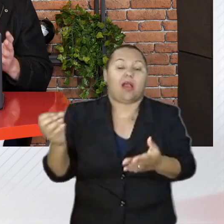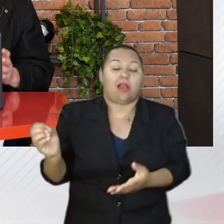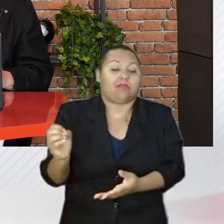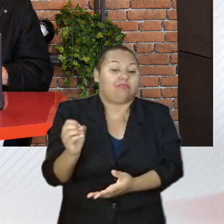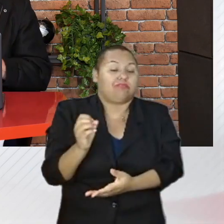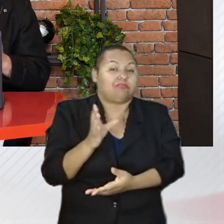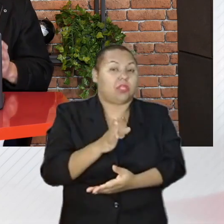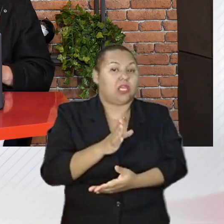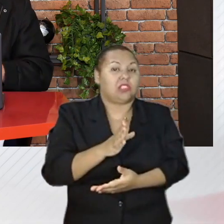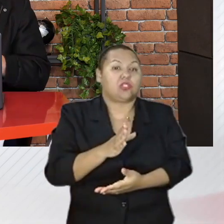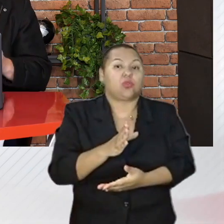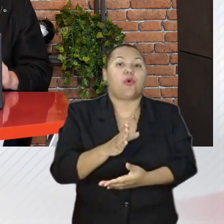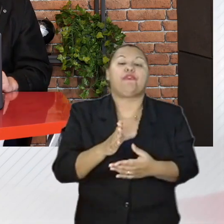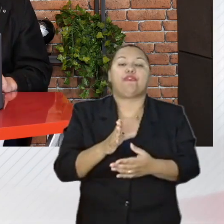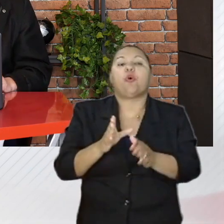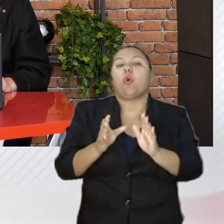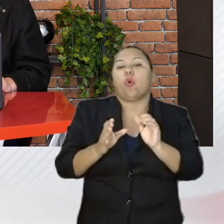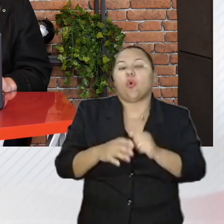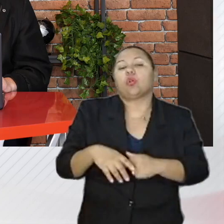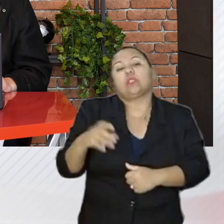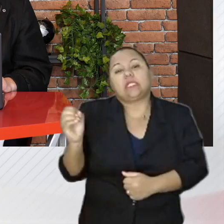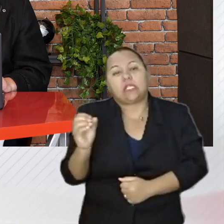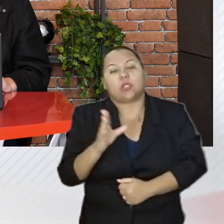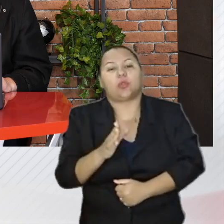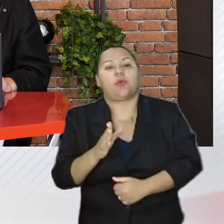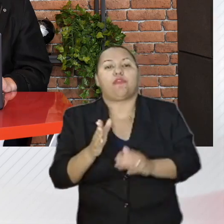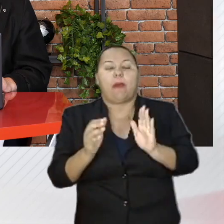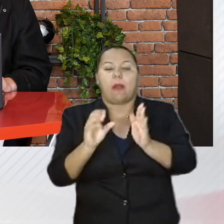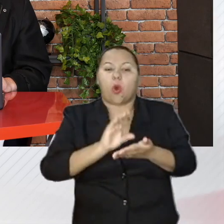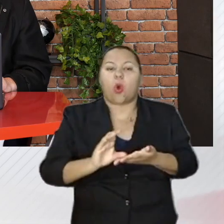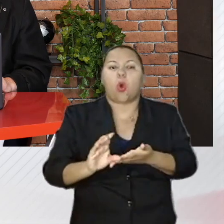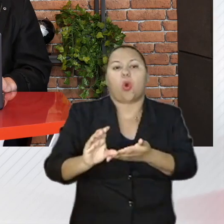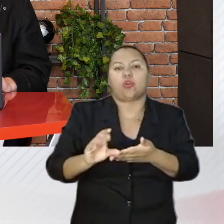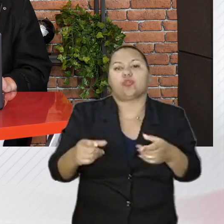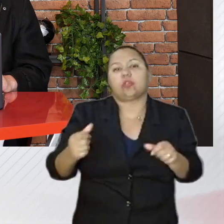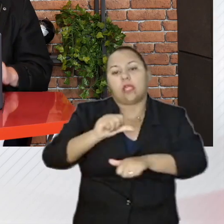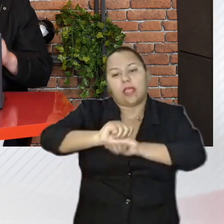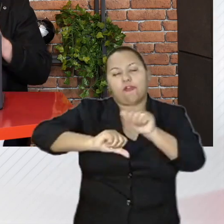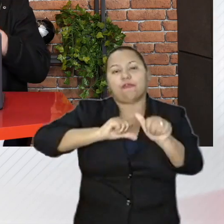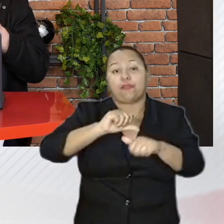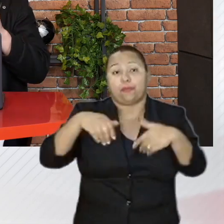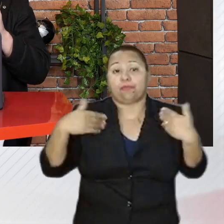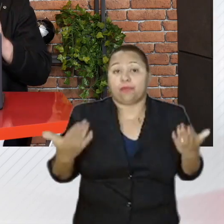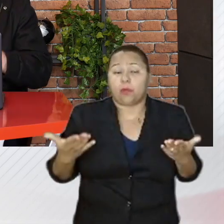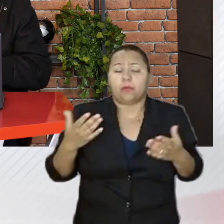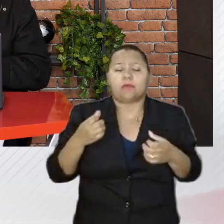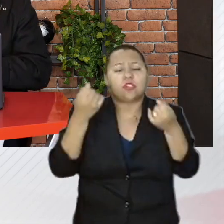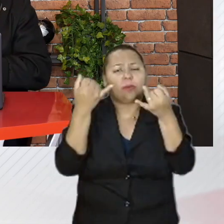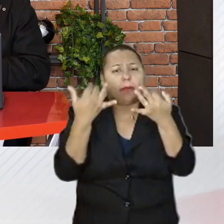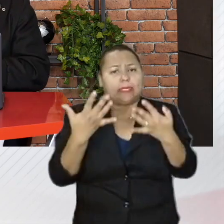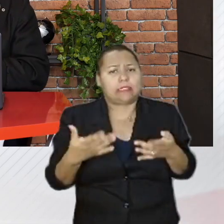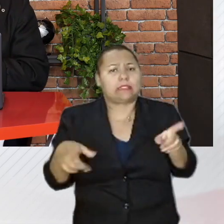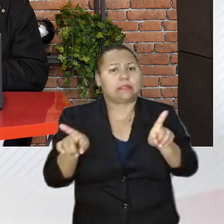nesse novo código tributário após essa reforma. Mas você estava falando